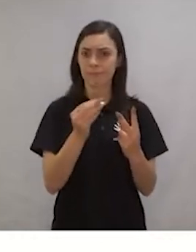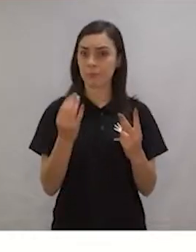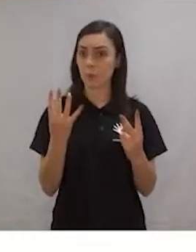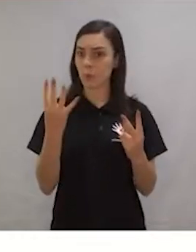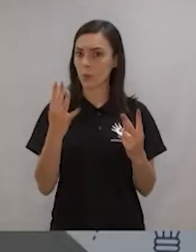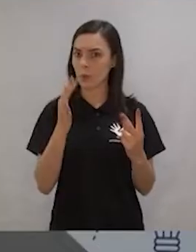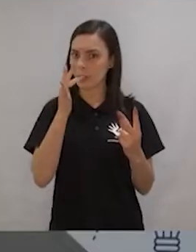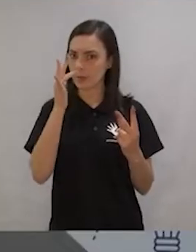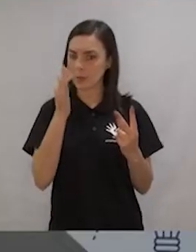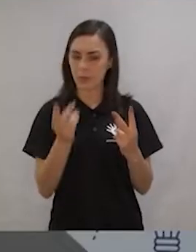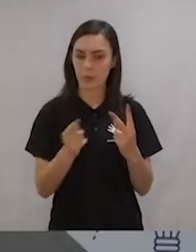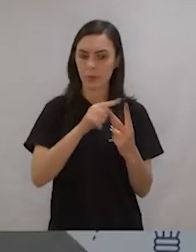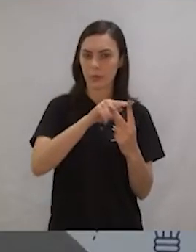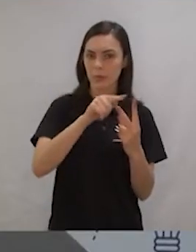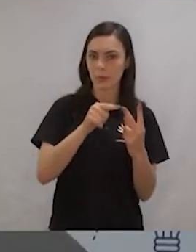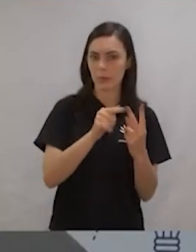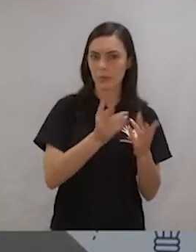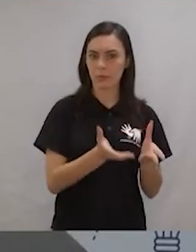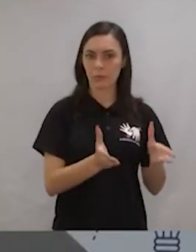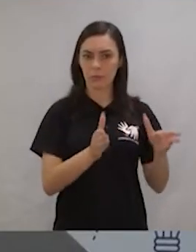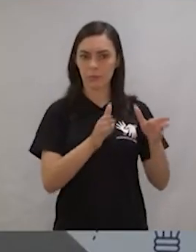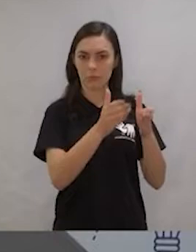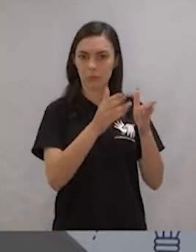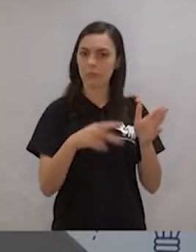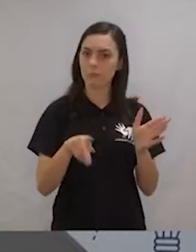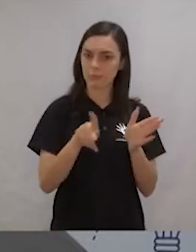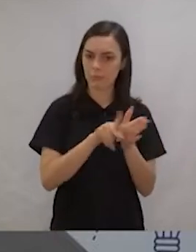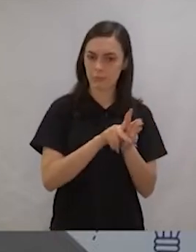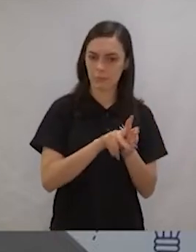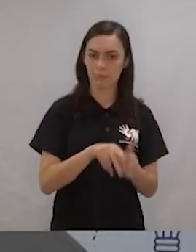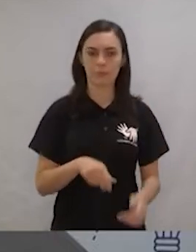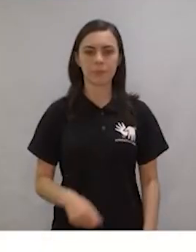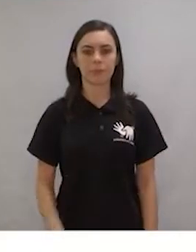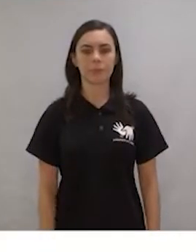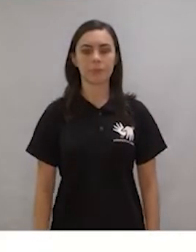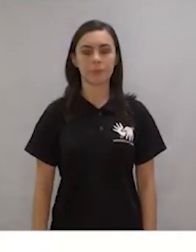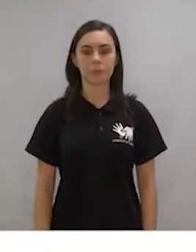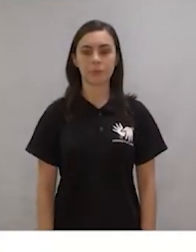4 flores nos 2 vasos.